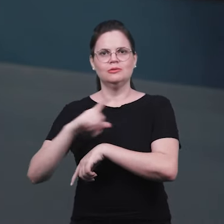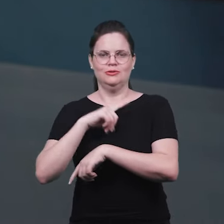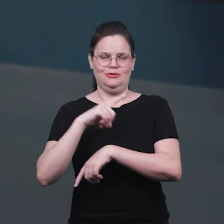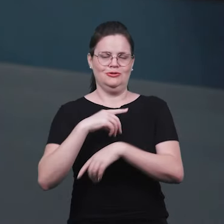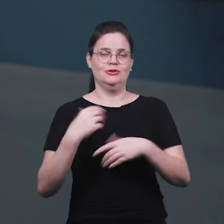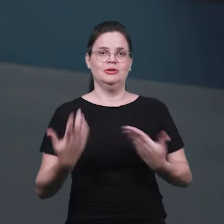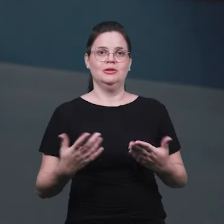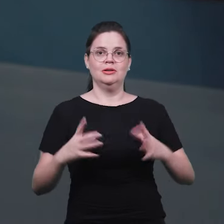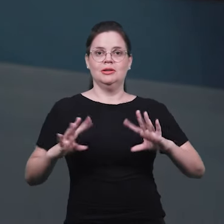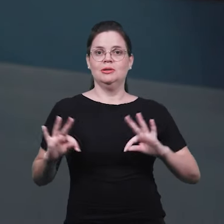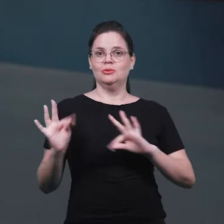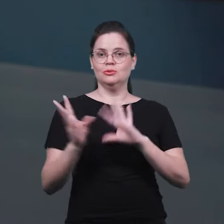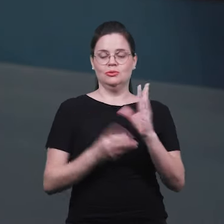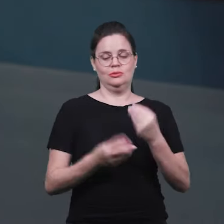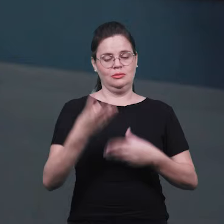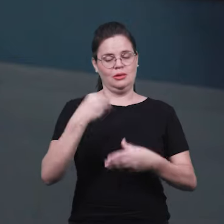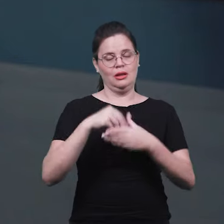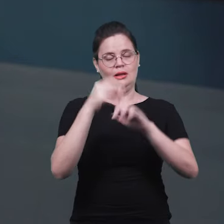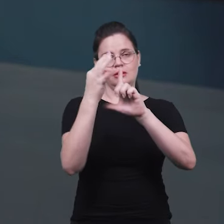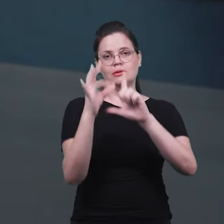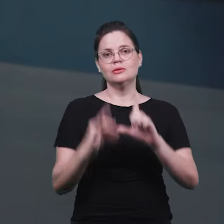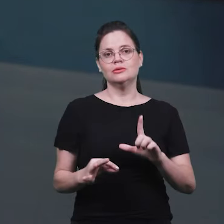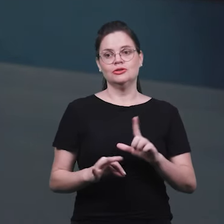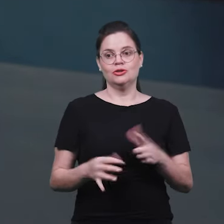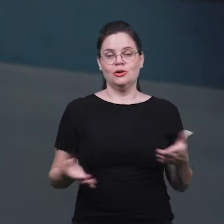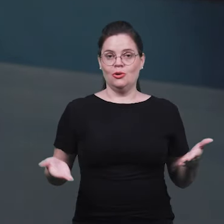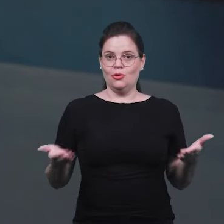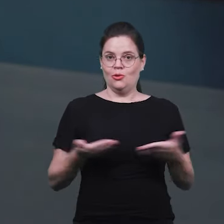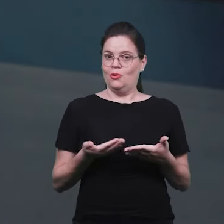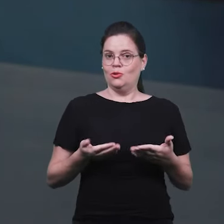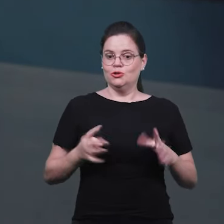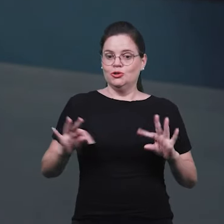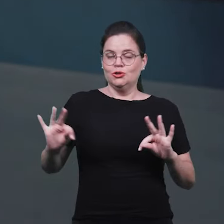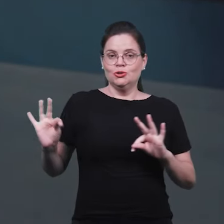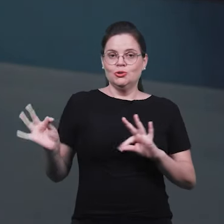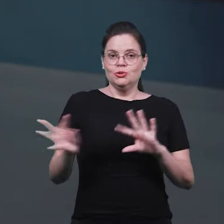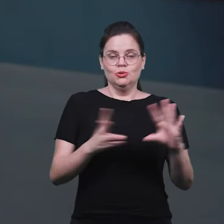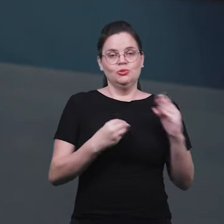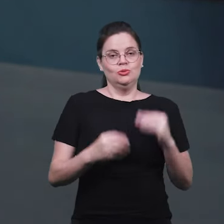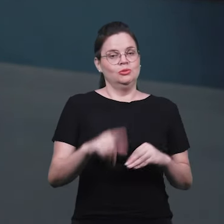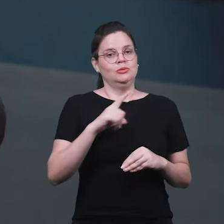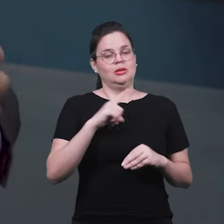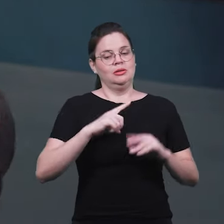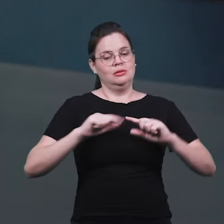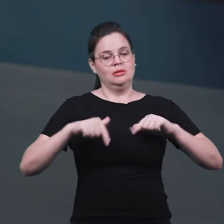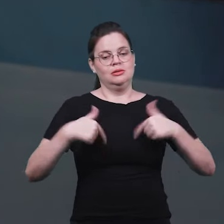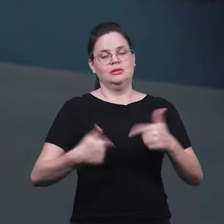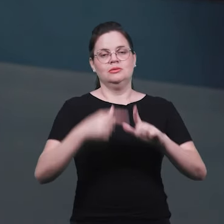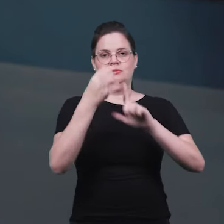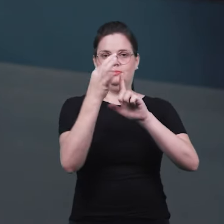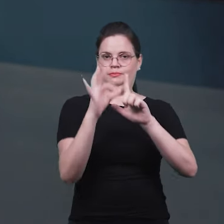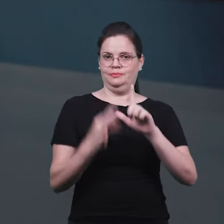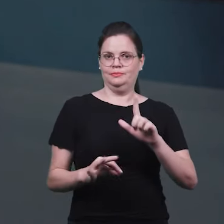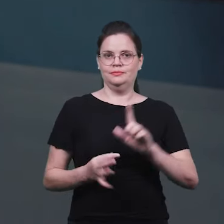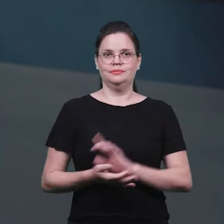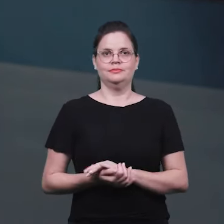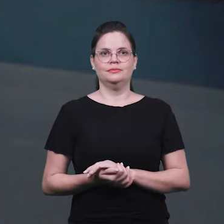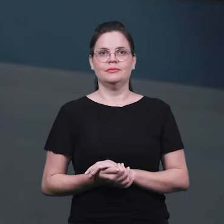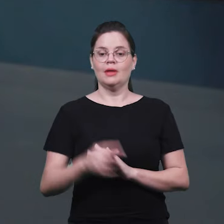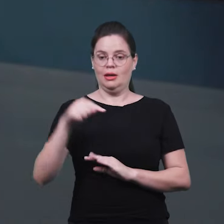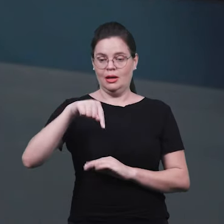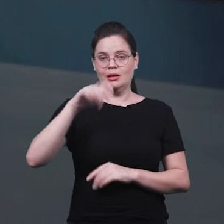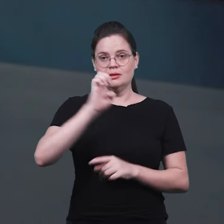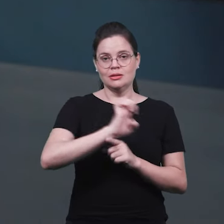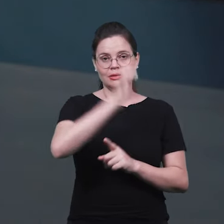tudo passa pela logística, né? O mundo, ele gira em torno das operações logísticas. E boa parte disso passa aqui pelo Espírito